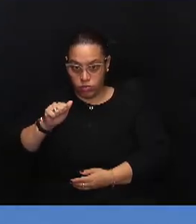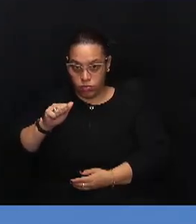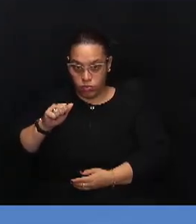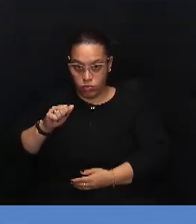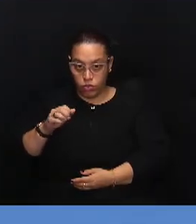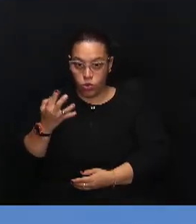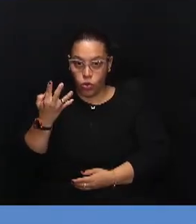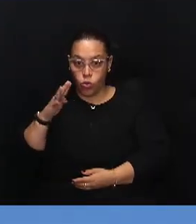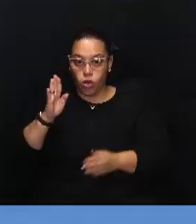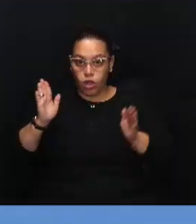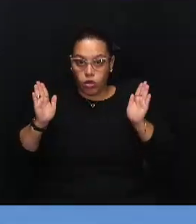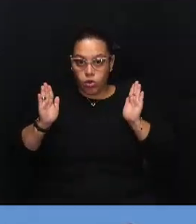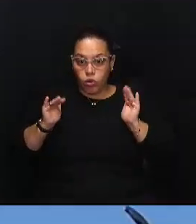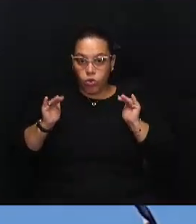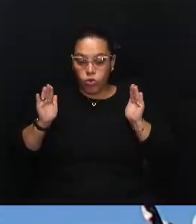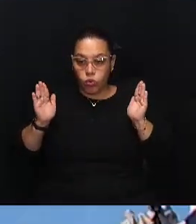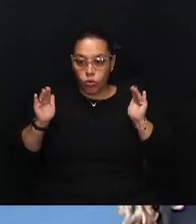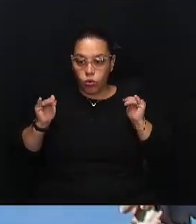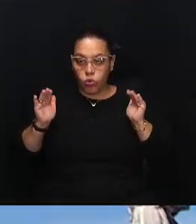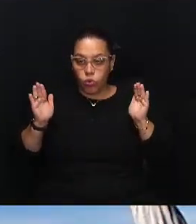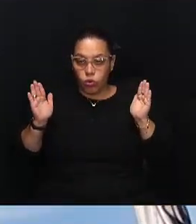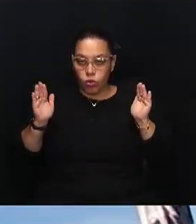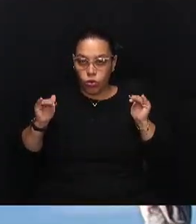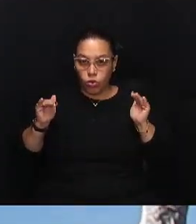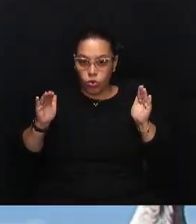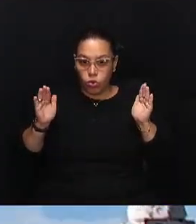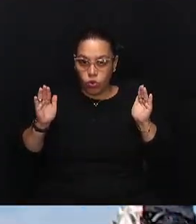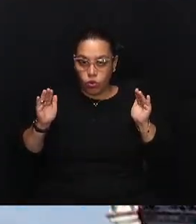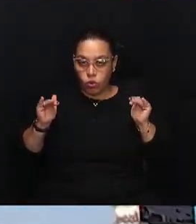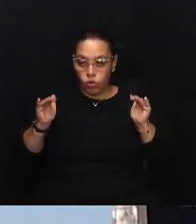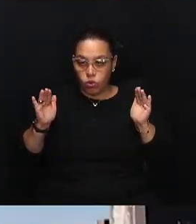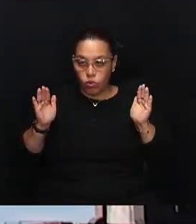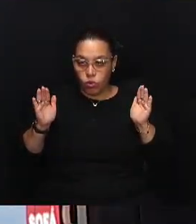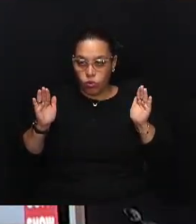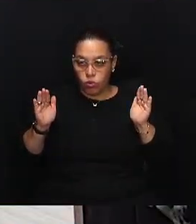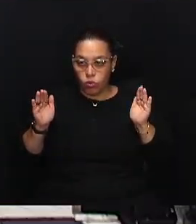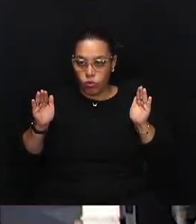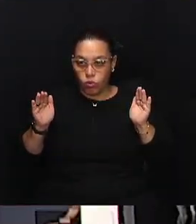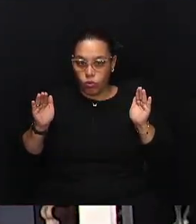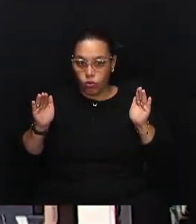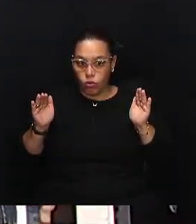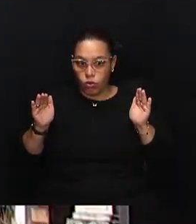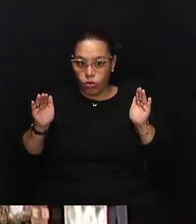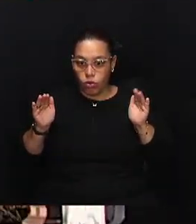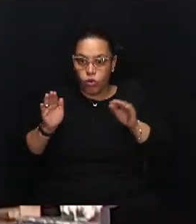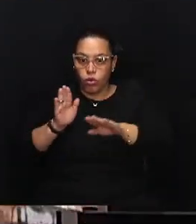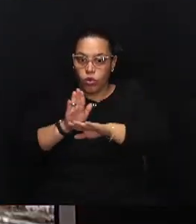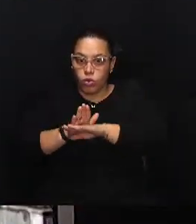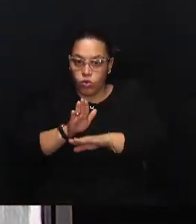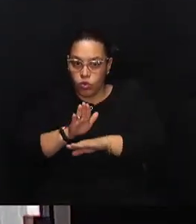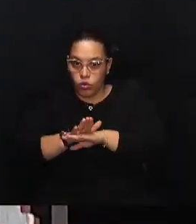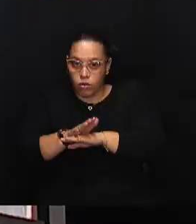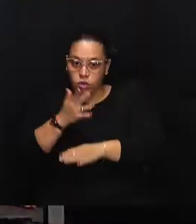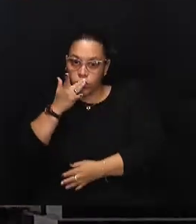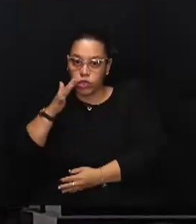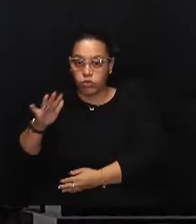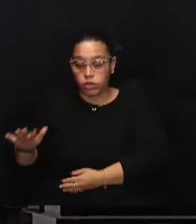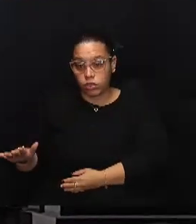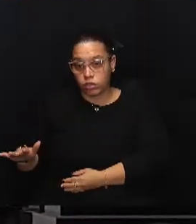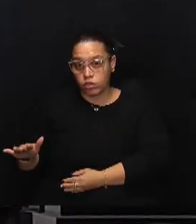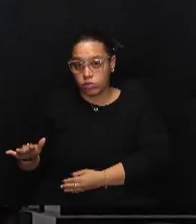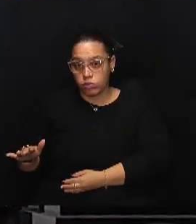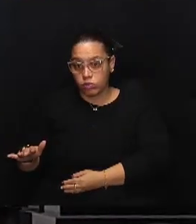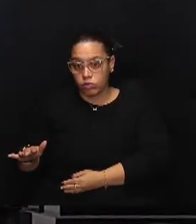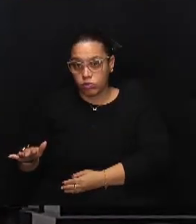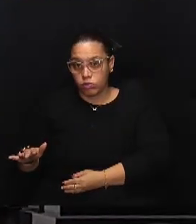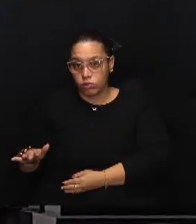são 4, que até hoje eu não entendo por que são 3, mas isso é um debate maior, que ajuda em questões infantis. A